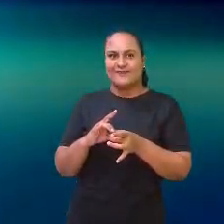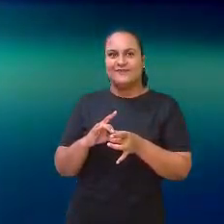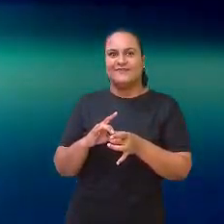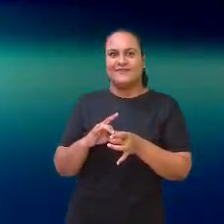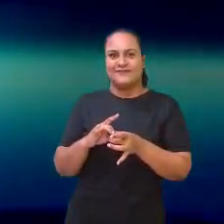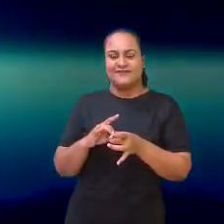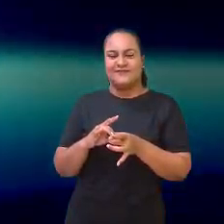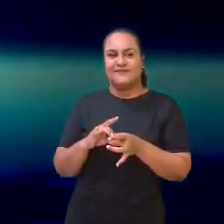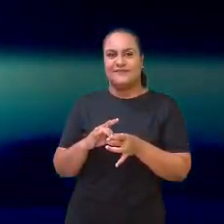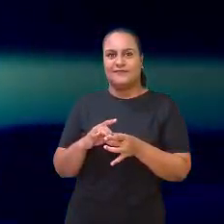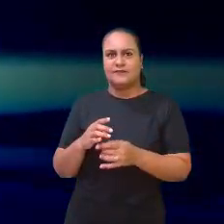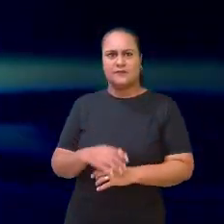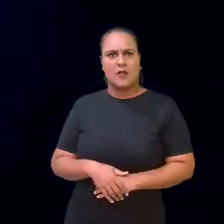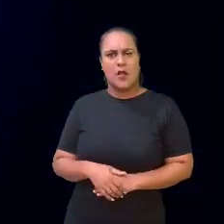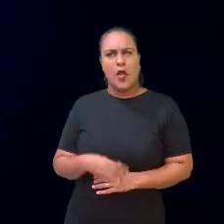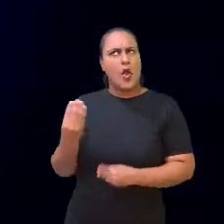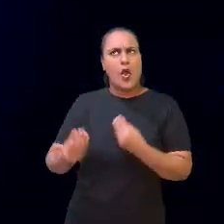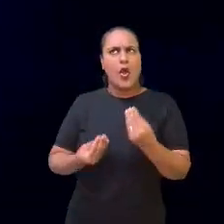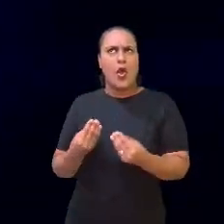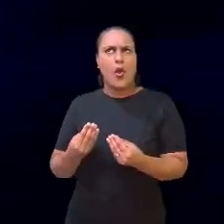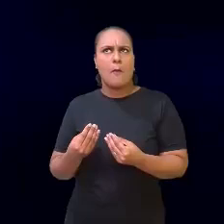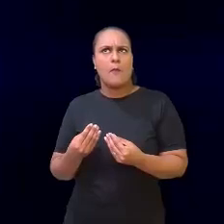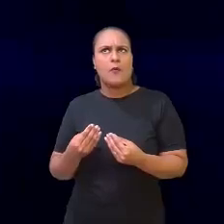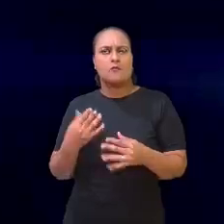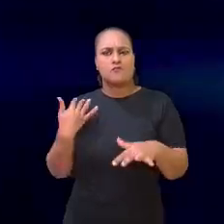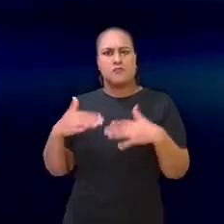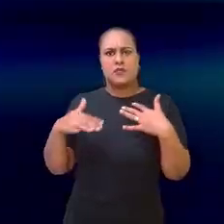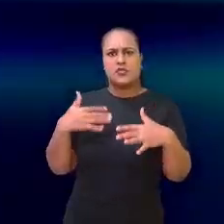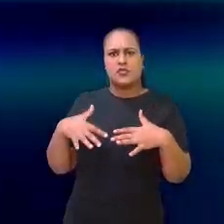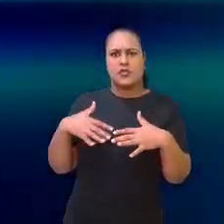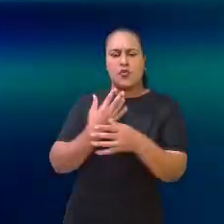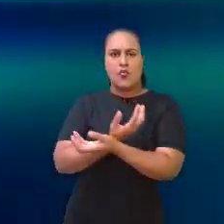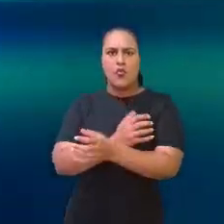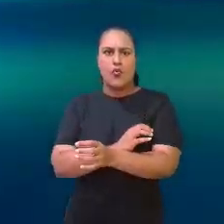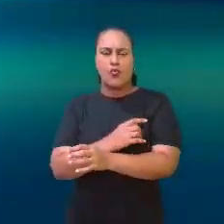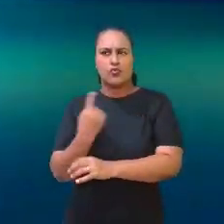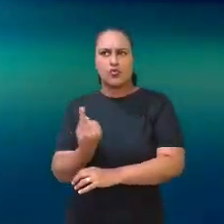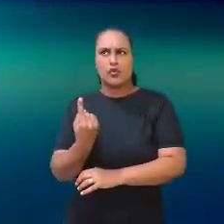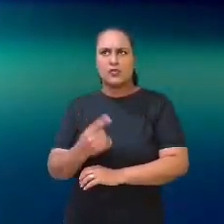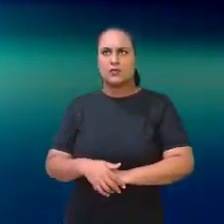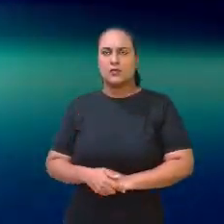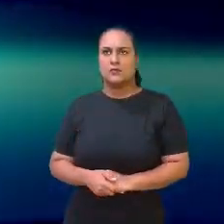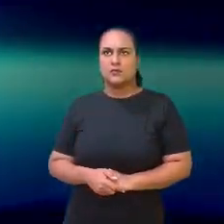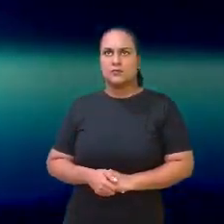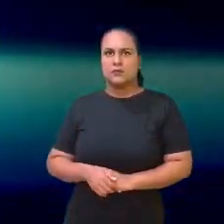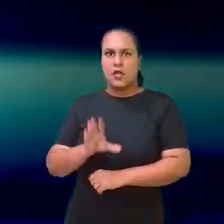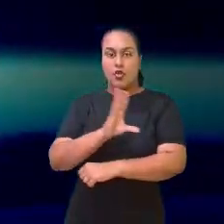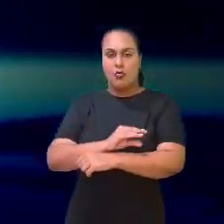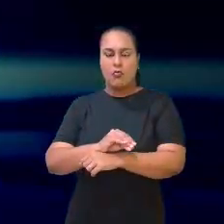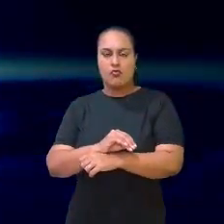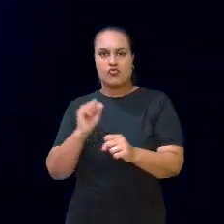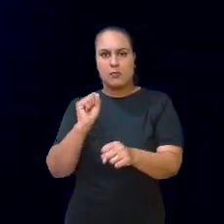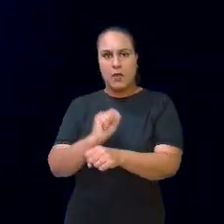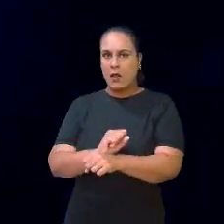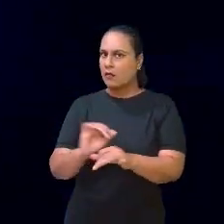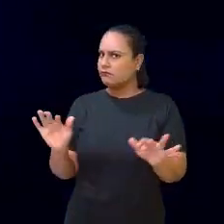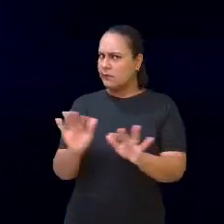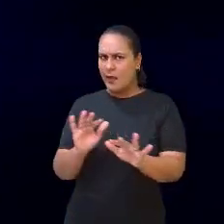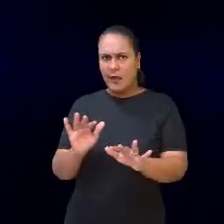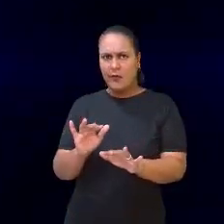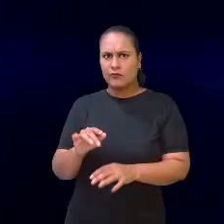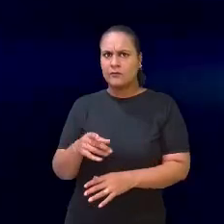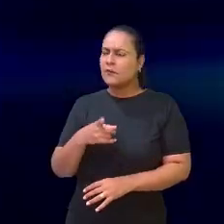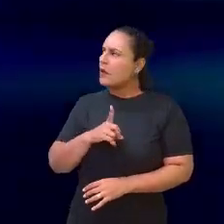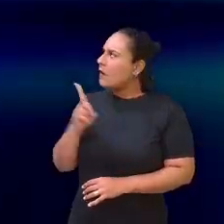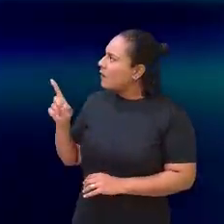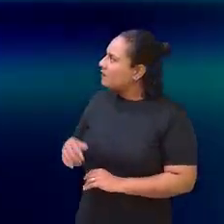conjunta, né? Eu não tenho como mexer o meu osso sem mexer o meu músculo. E eu trouxe essa imagem para você perceber mesmo.